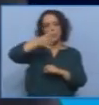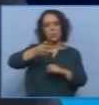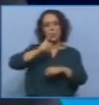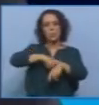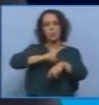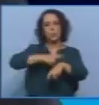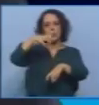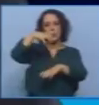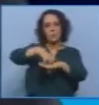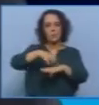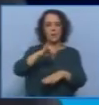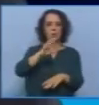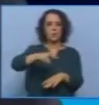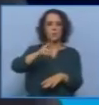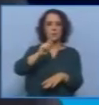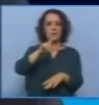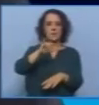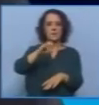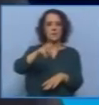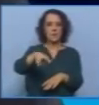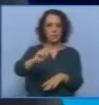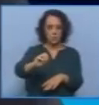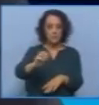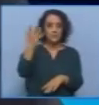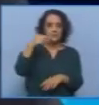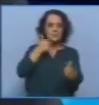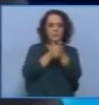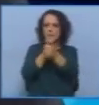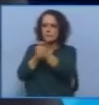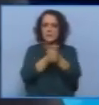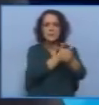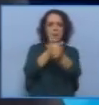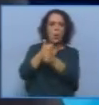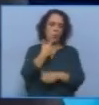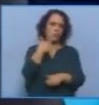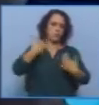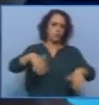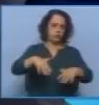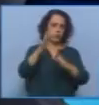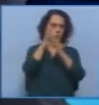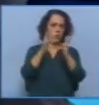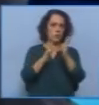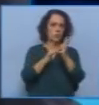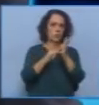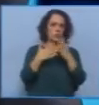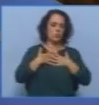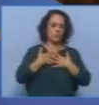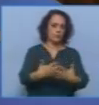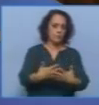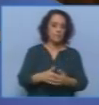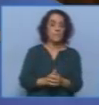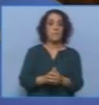perseguições eram muito fortes aos cristãos. E, portanto, São João